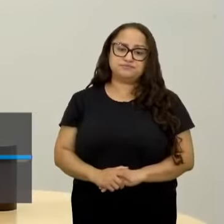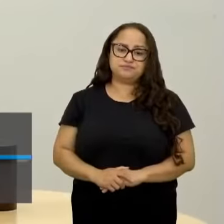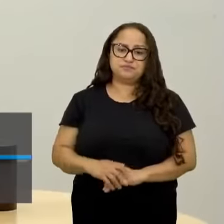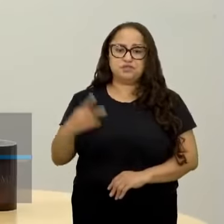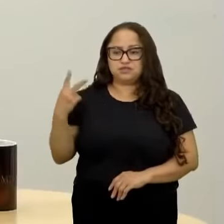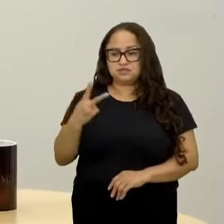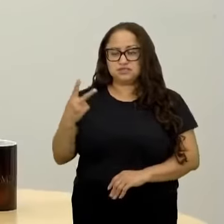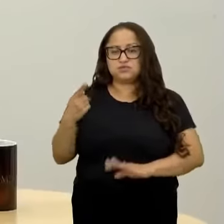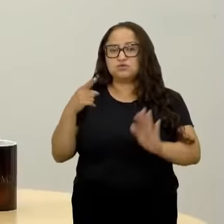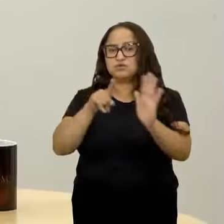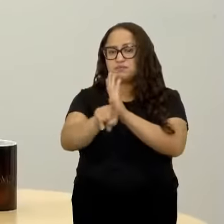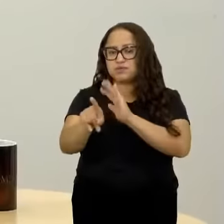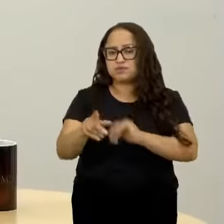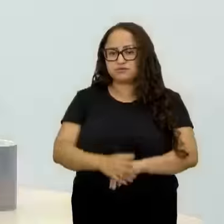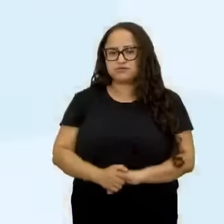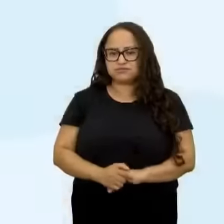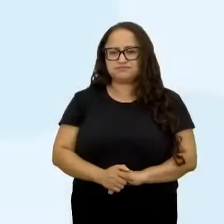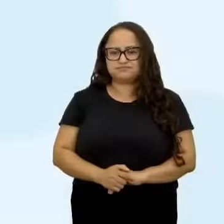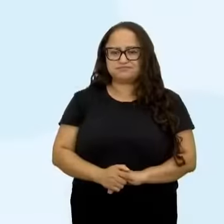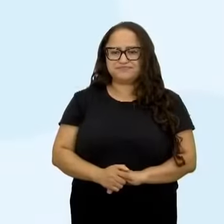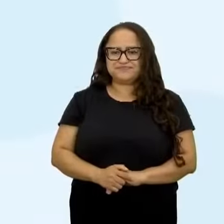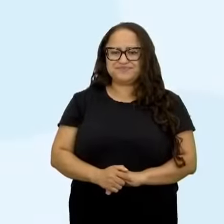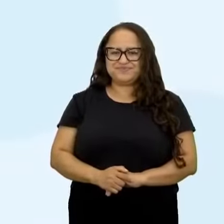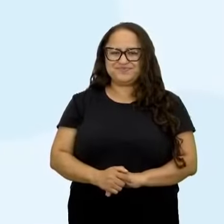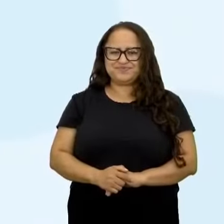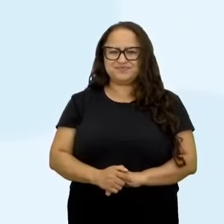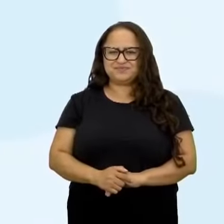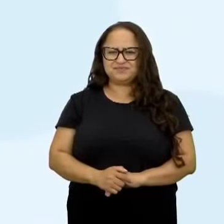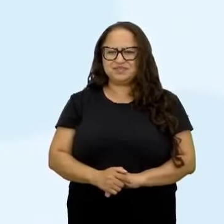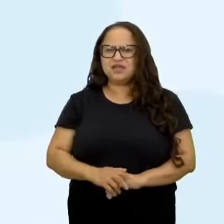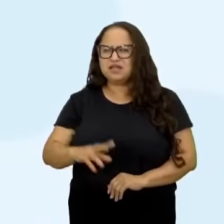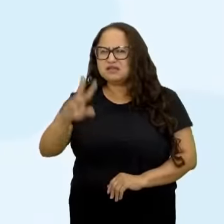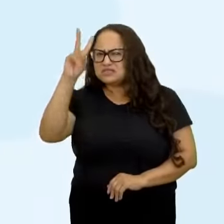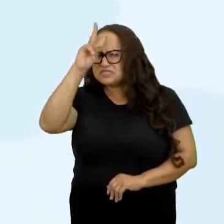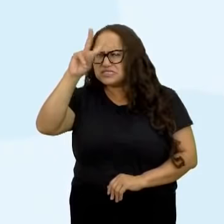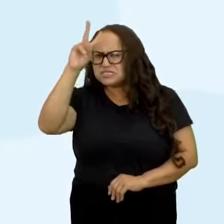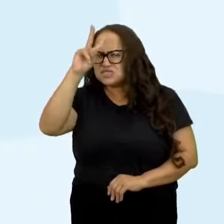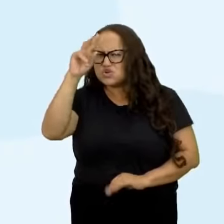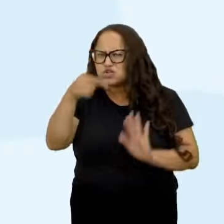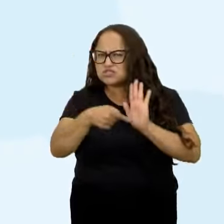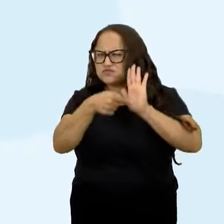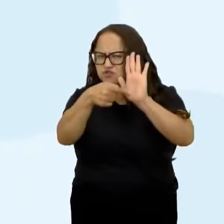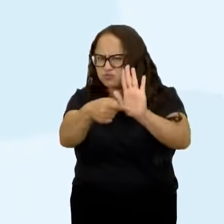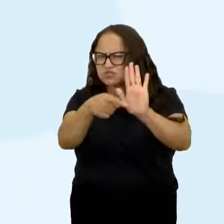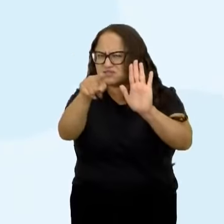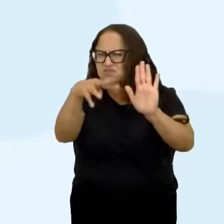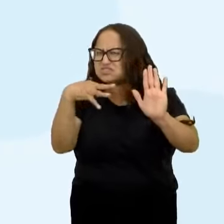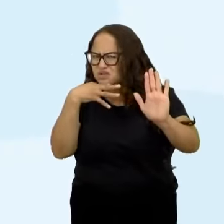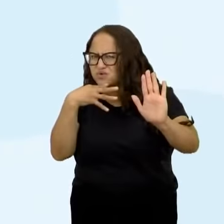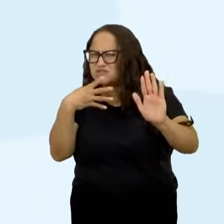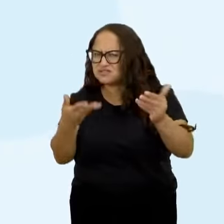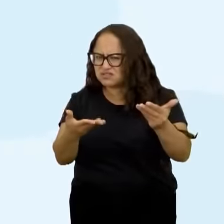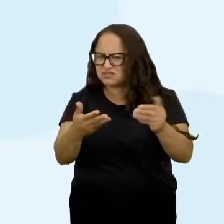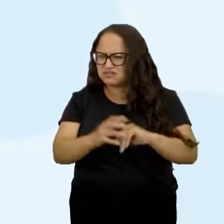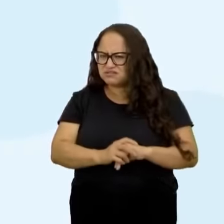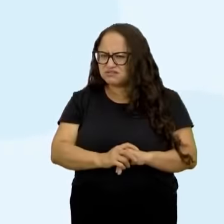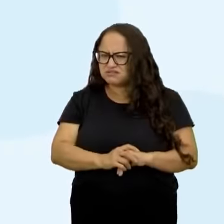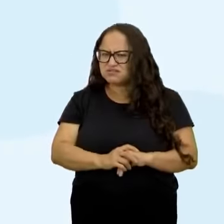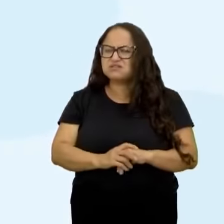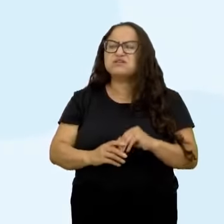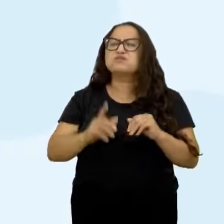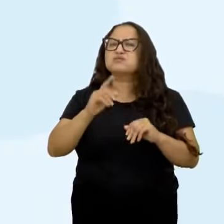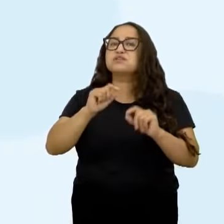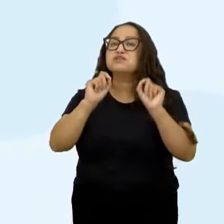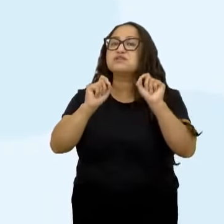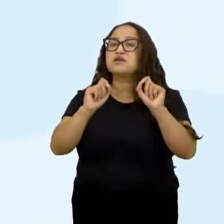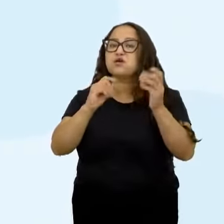para segunda pergunta na tela para vocês olha você conhece as histórias que foram citadas Então são duas histórias porque